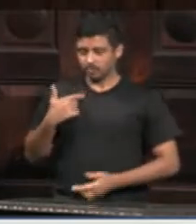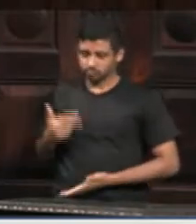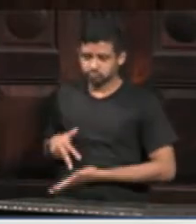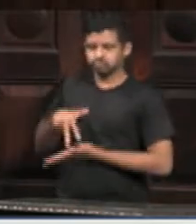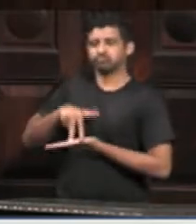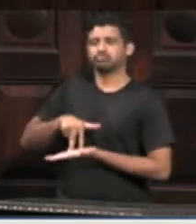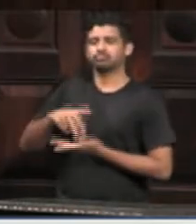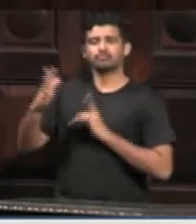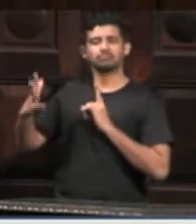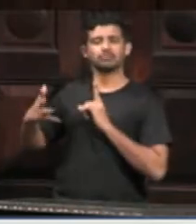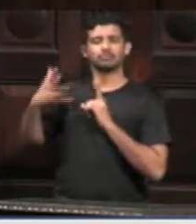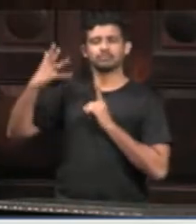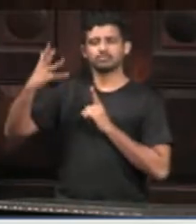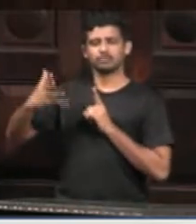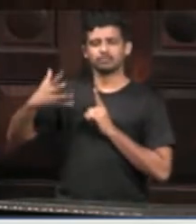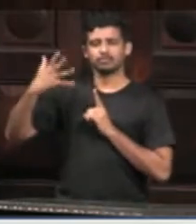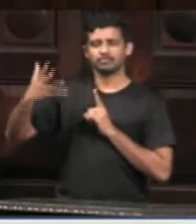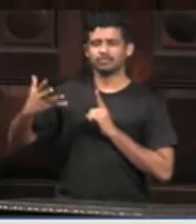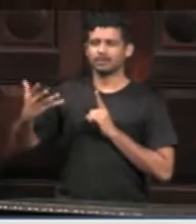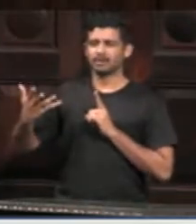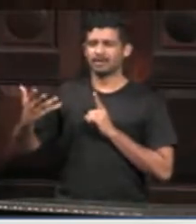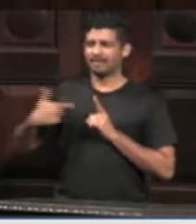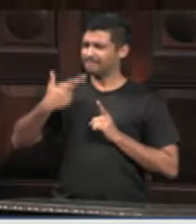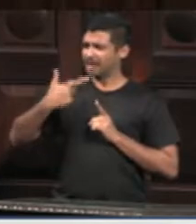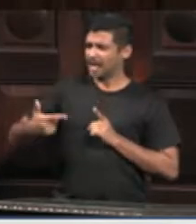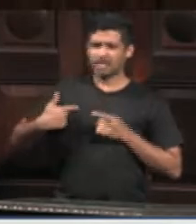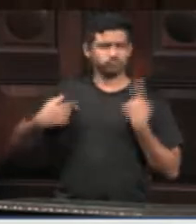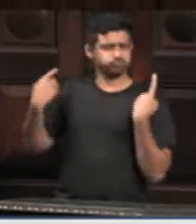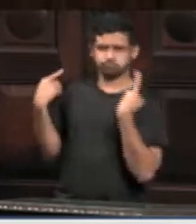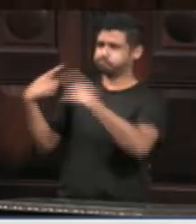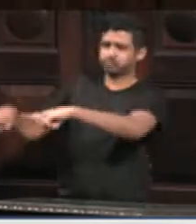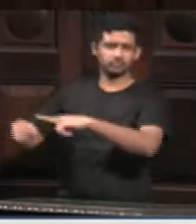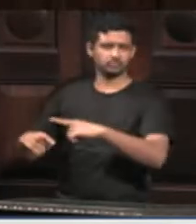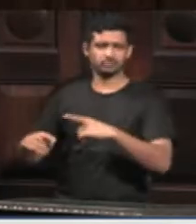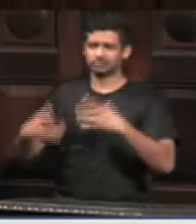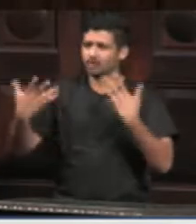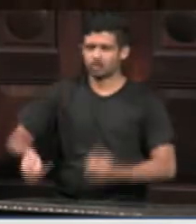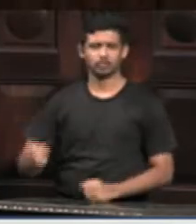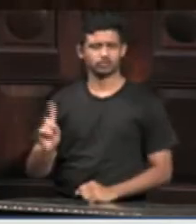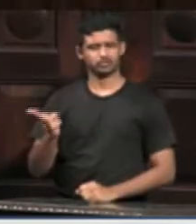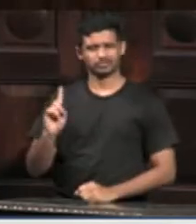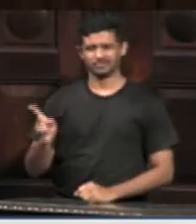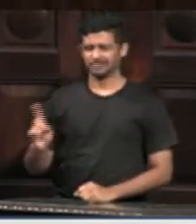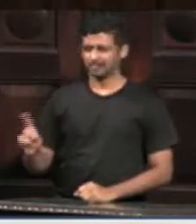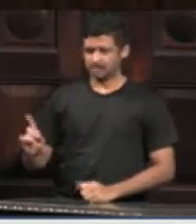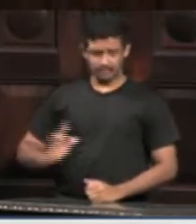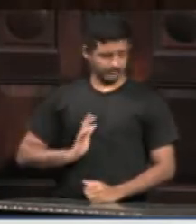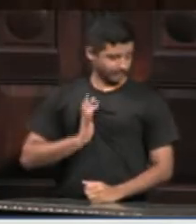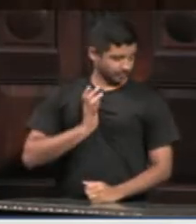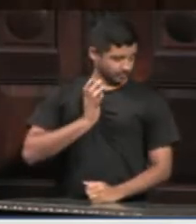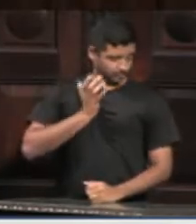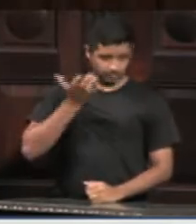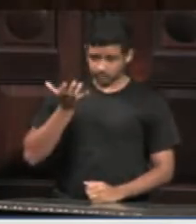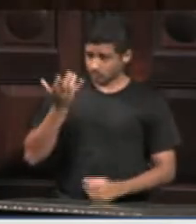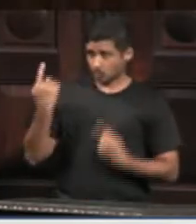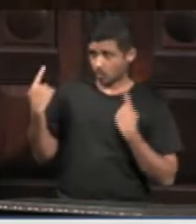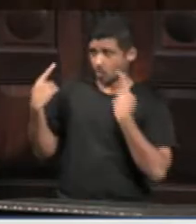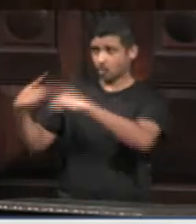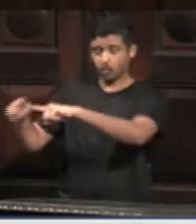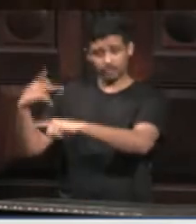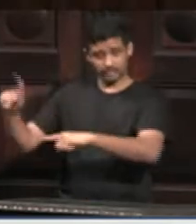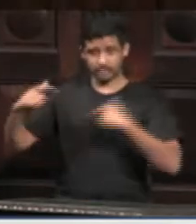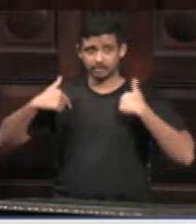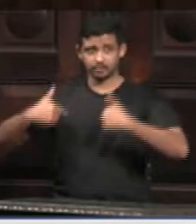para deixar aqui a minha manifestação de protesto, para deixar aqui a minha indignação em relação a esse tipo